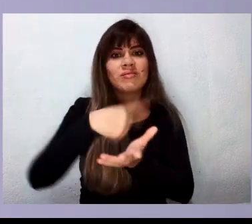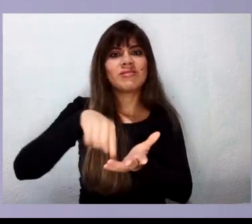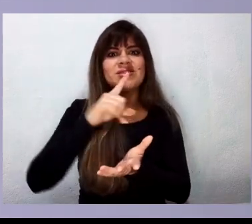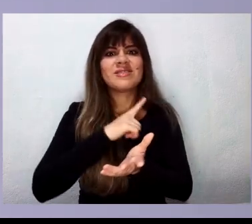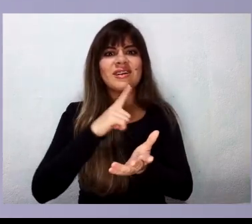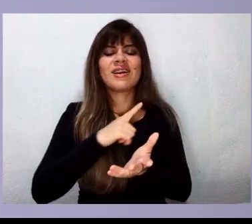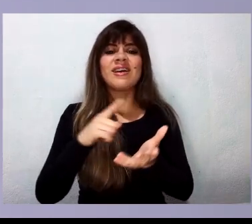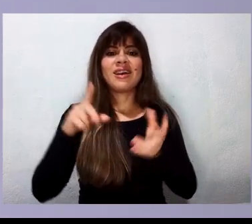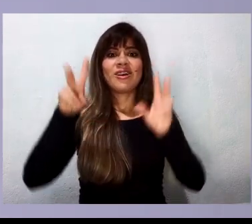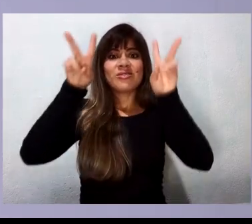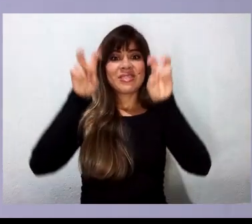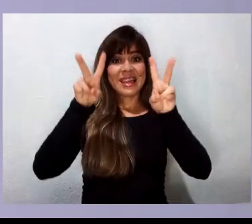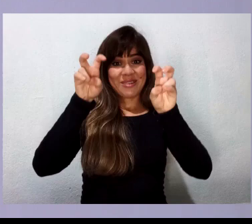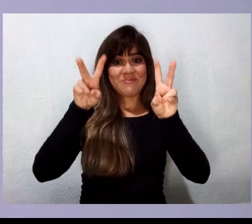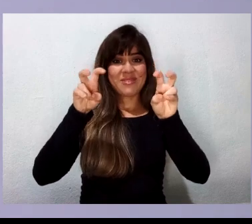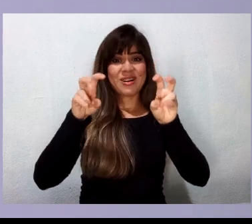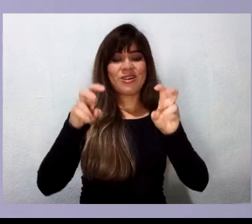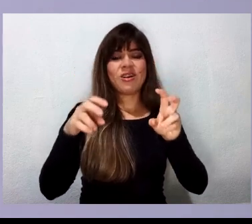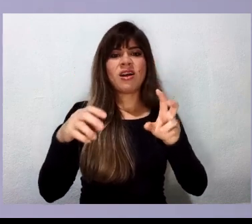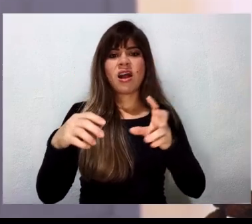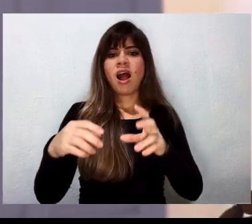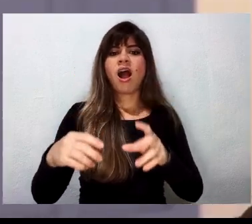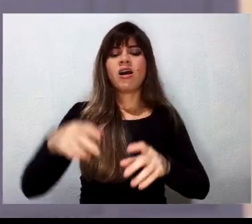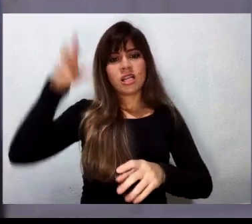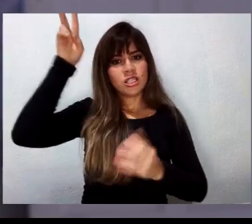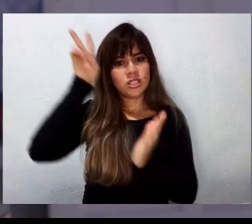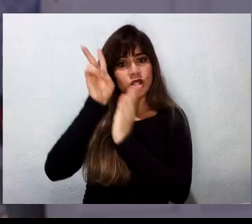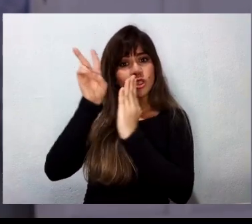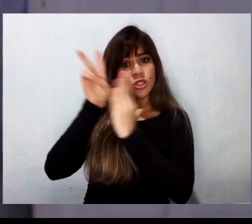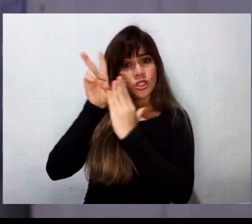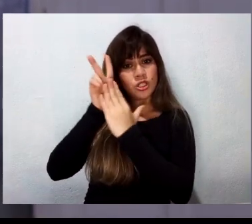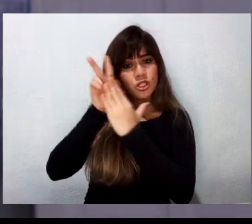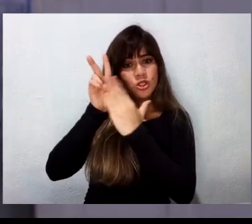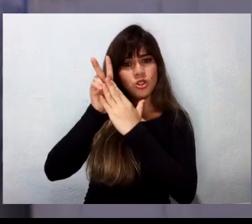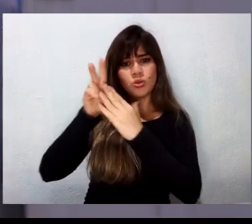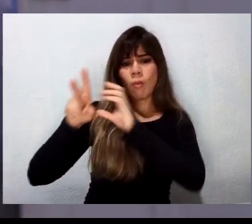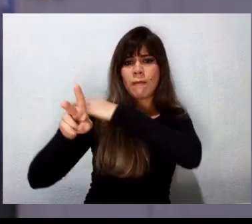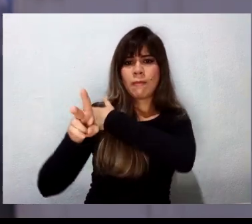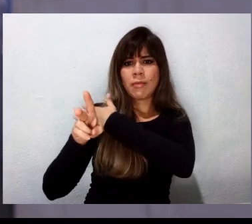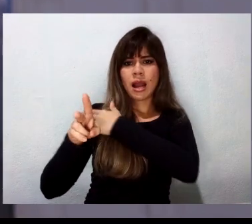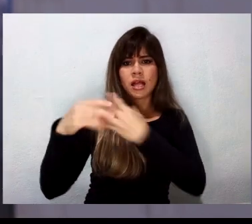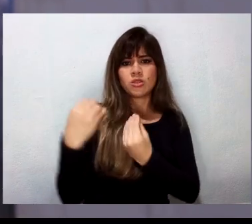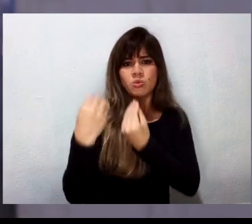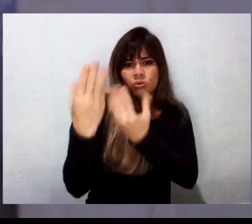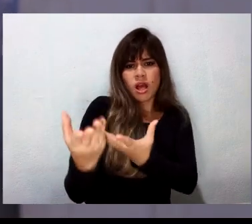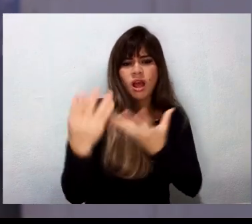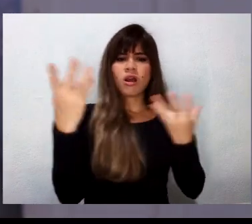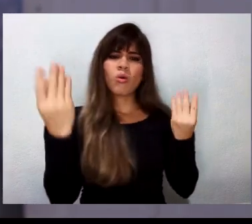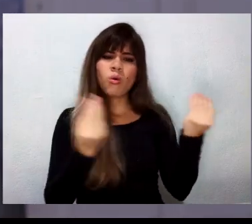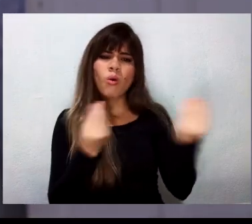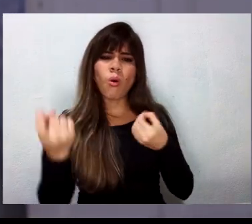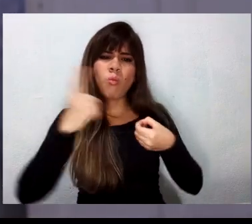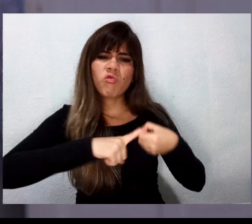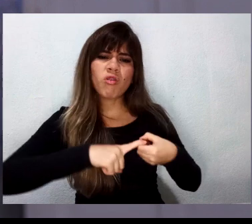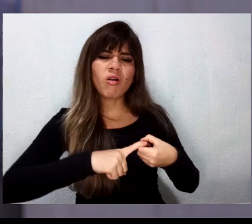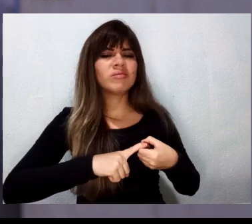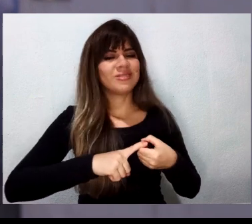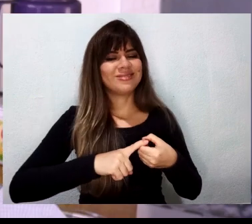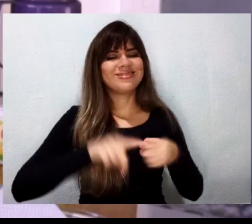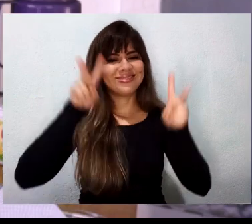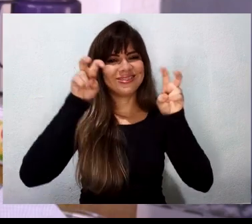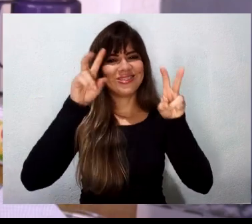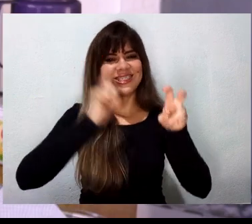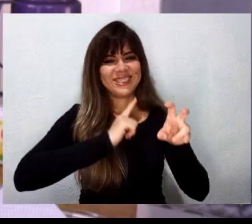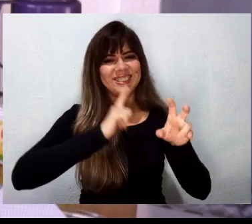um processo chamado Como Devolver o Braço do Índio. Que parte de uma montagem que o Jota fez na